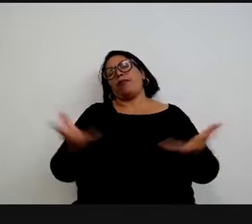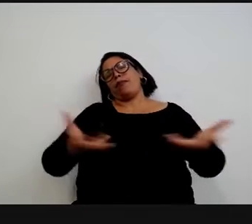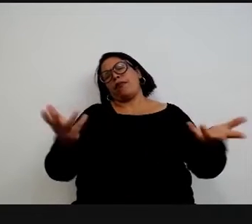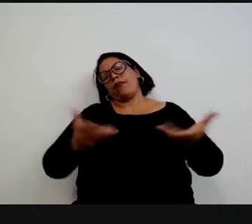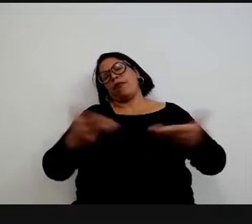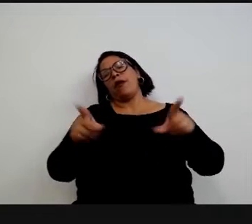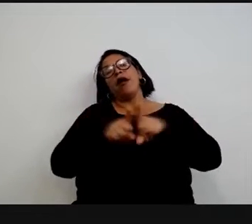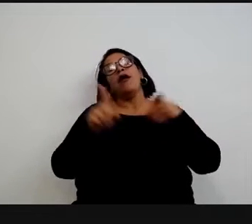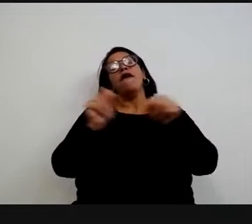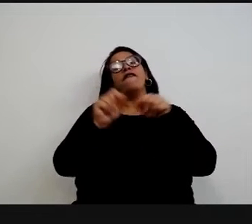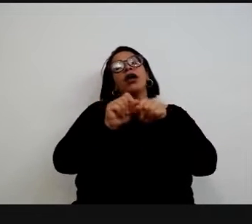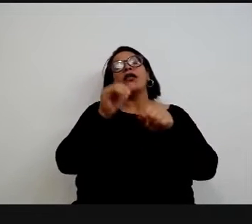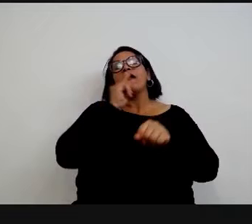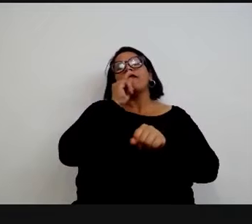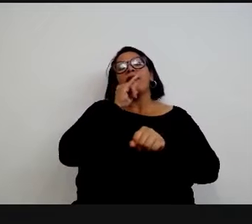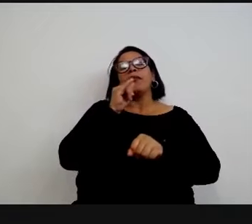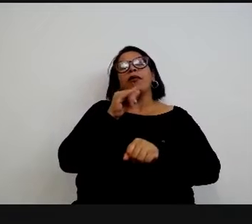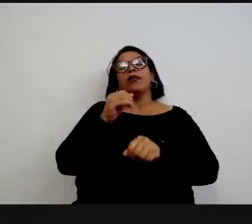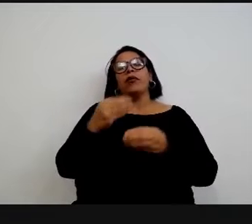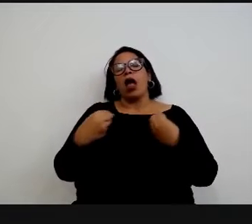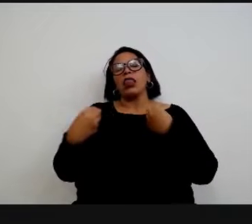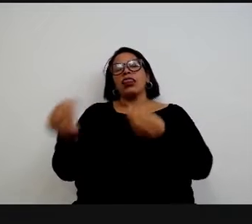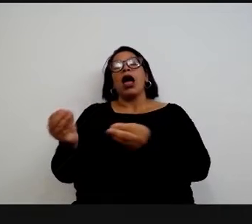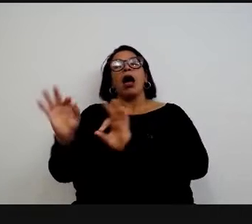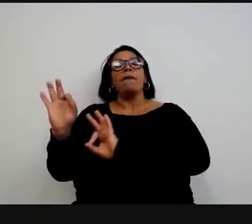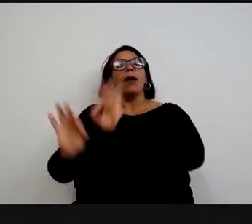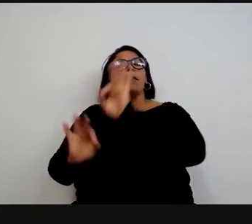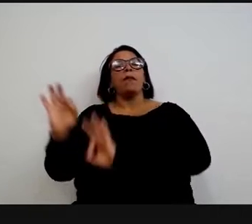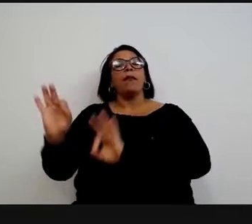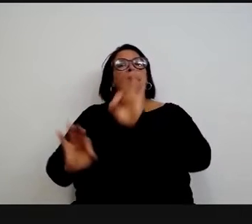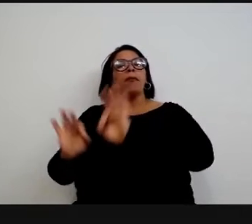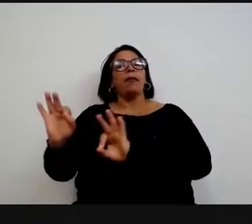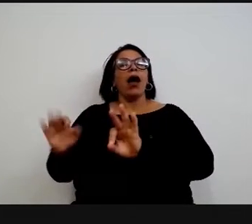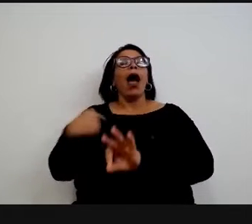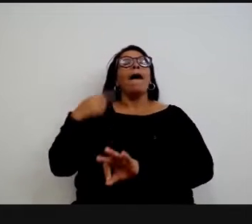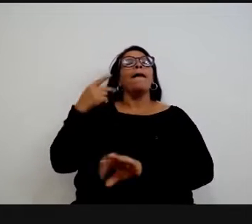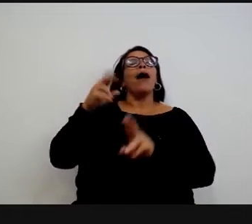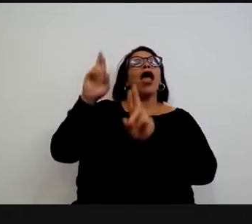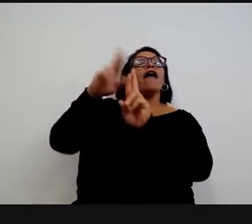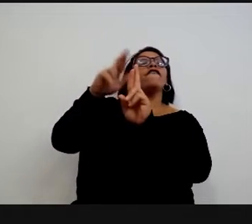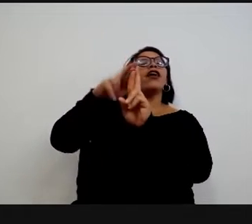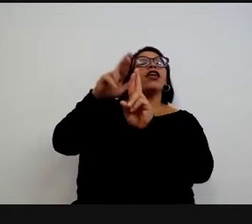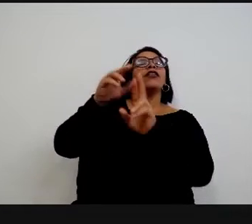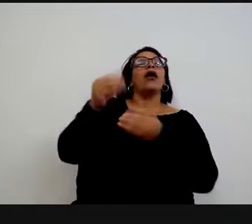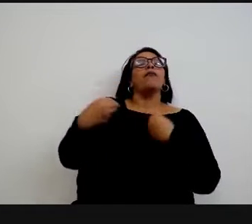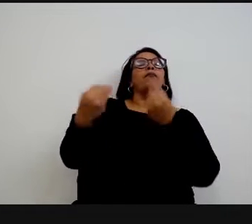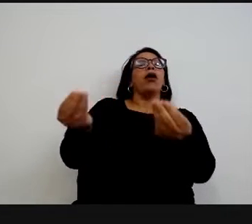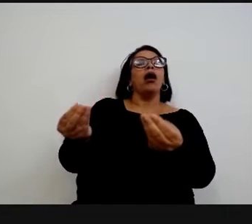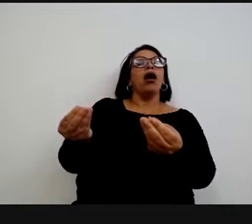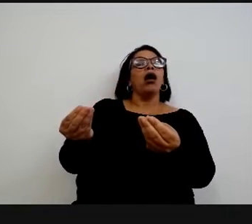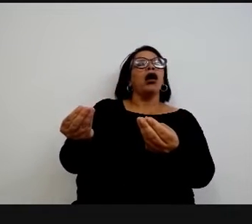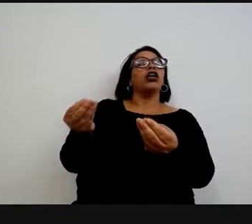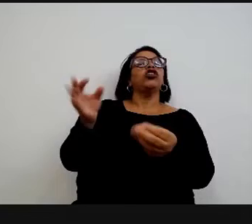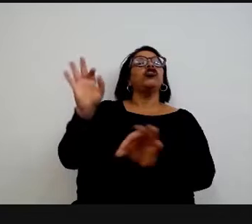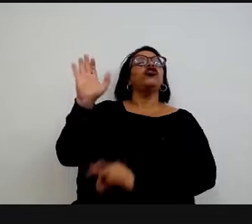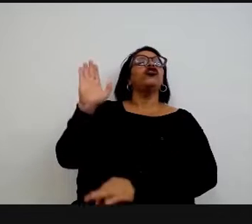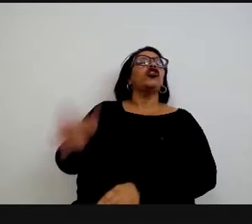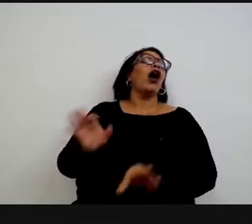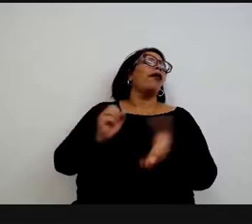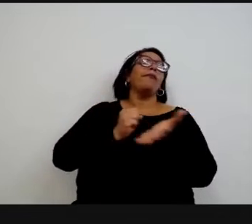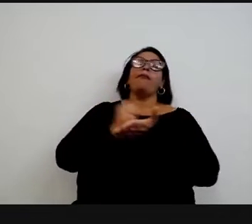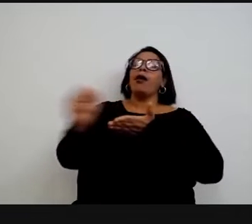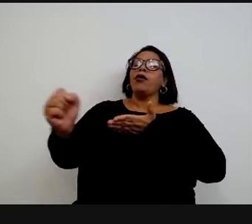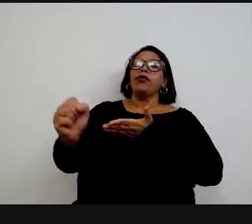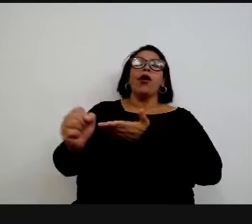planejamento que você faz lá no início é completamente diferente daquele que você entrega, daquele que você toma como referência quando faz a entrega. Né? Porque ele já foi atualizado, ele